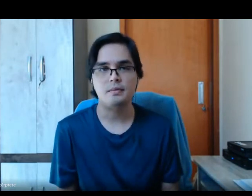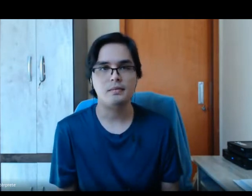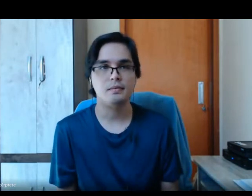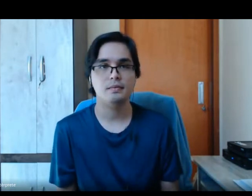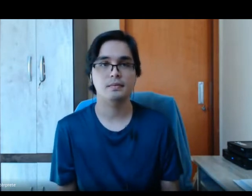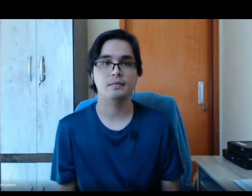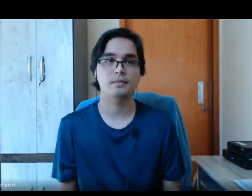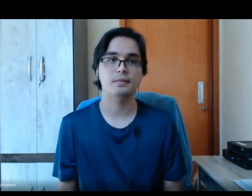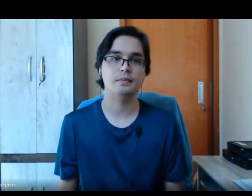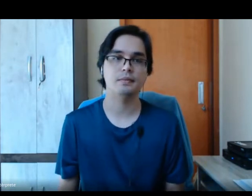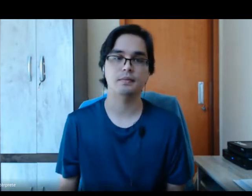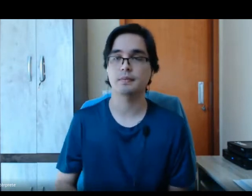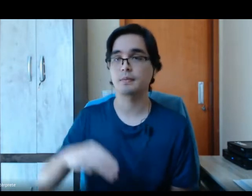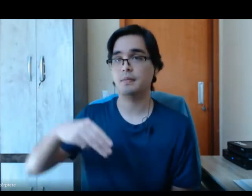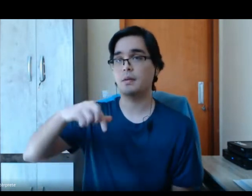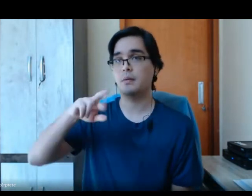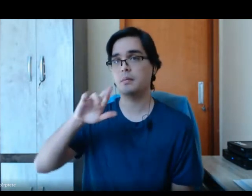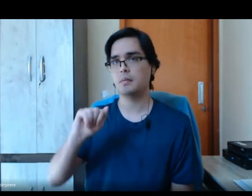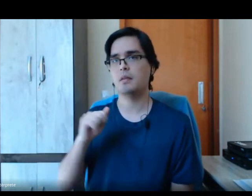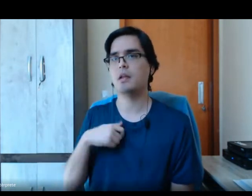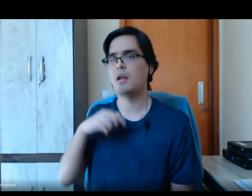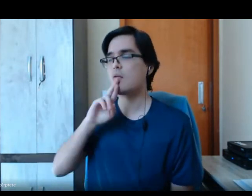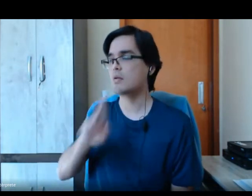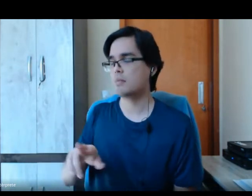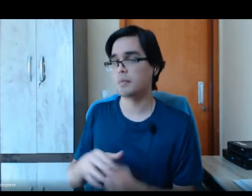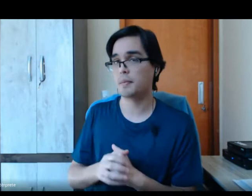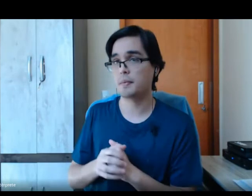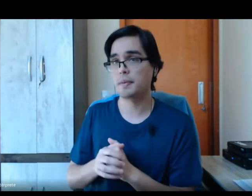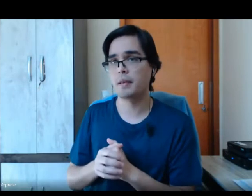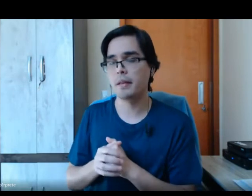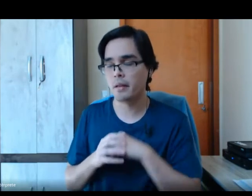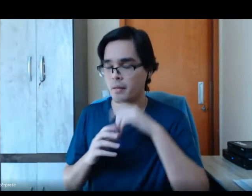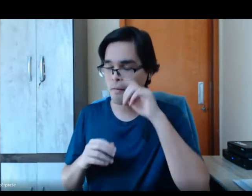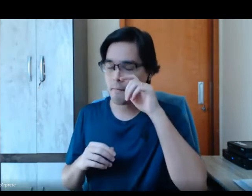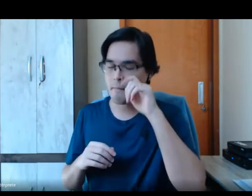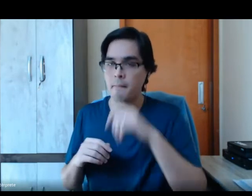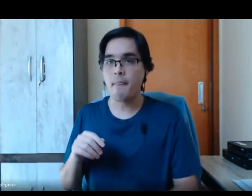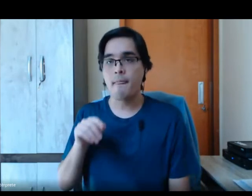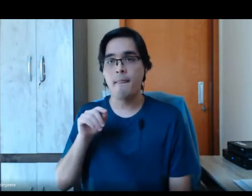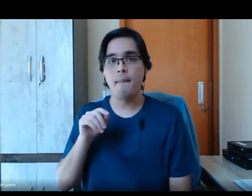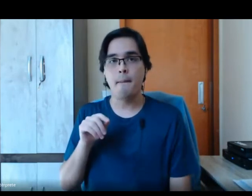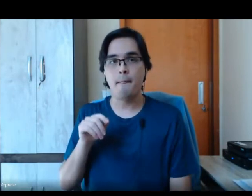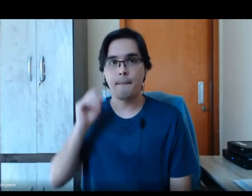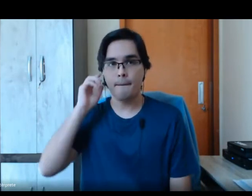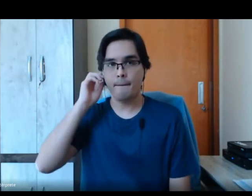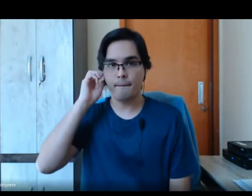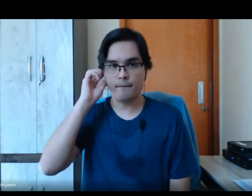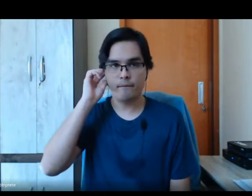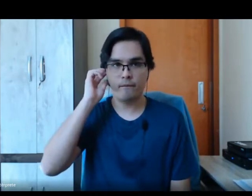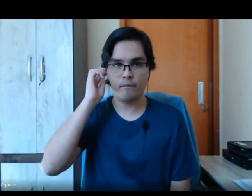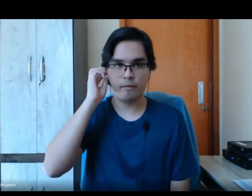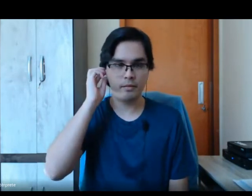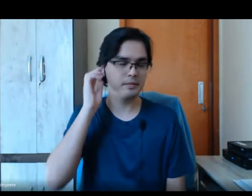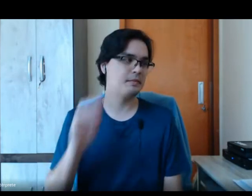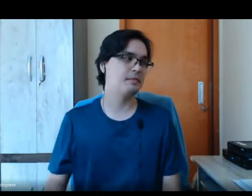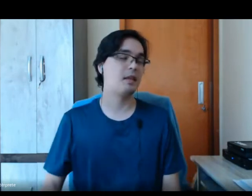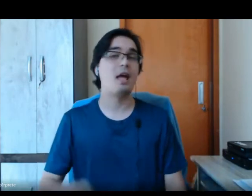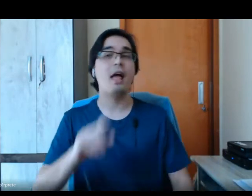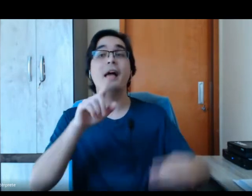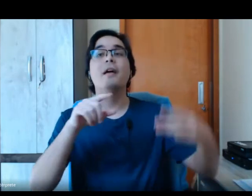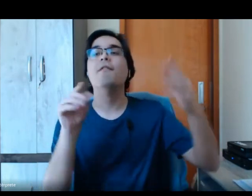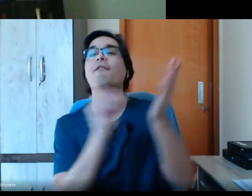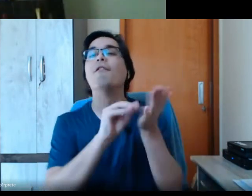explanação, pelos esclarecimentos em relação ao plano de ensino. Na verdade, assim, algumas questões minhas de ensino já fui